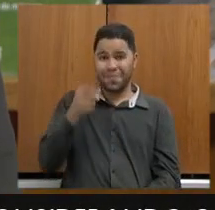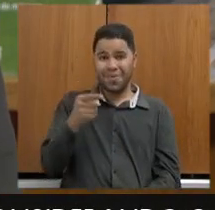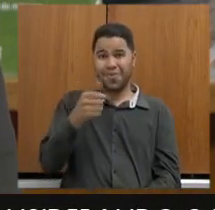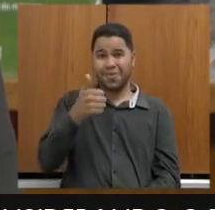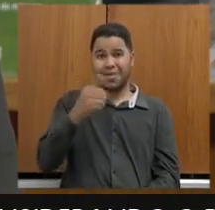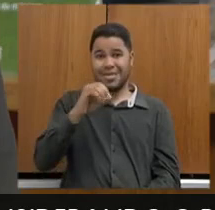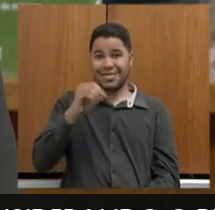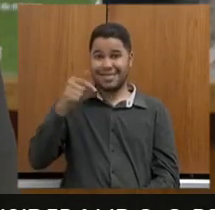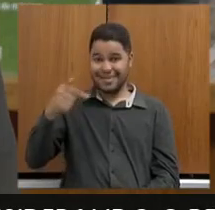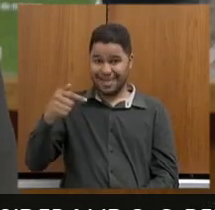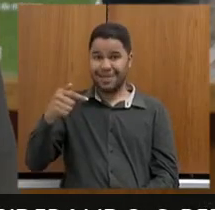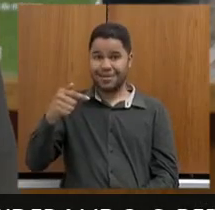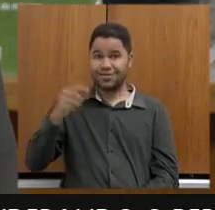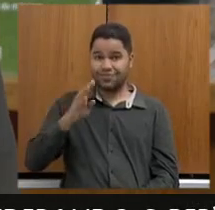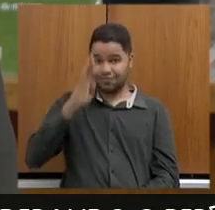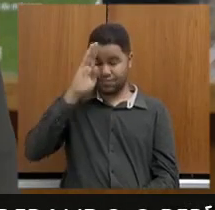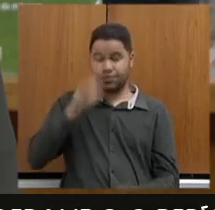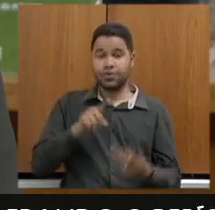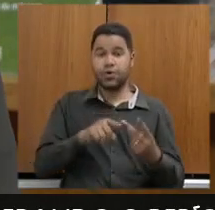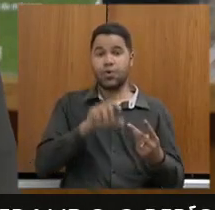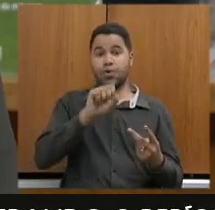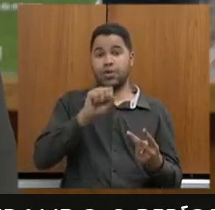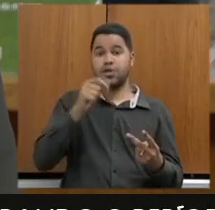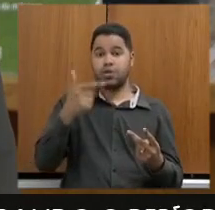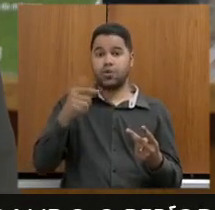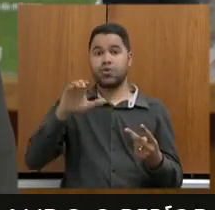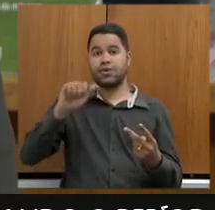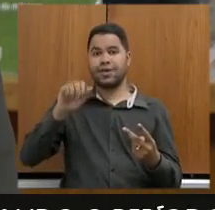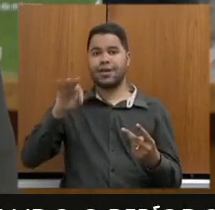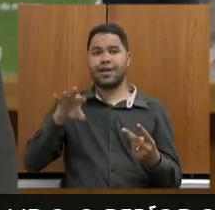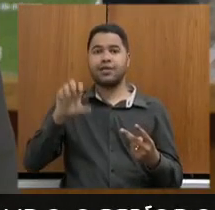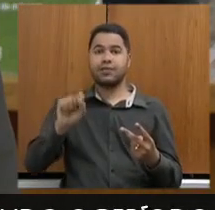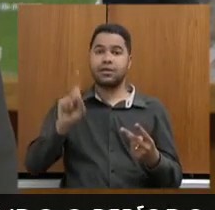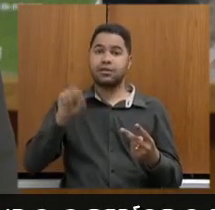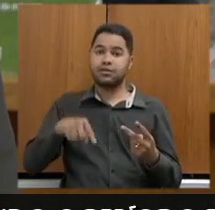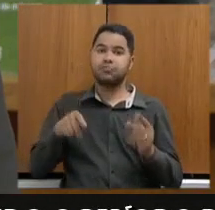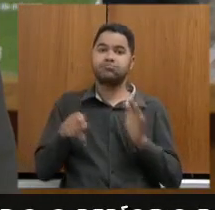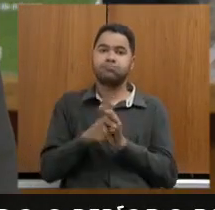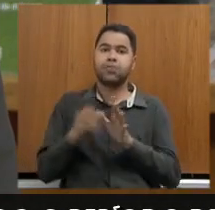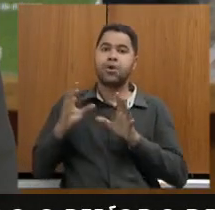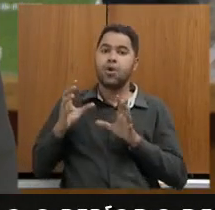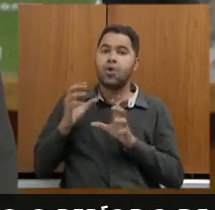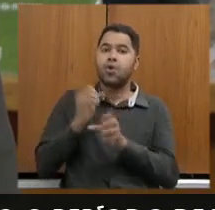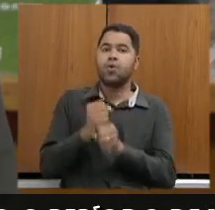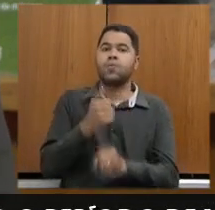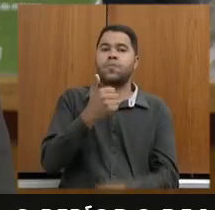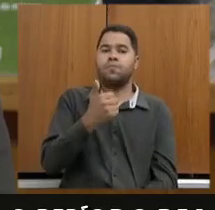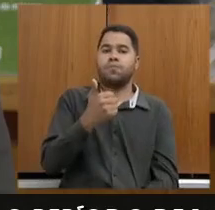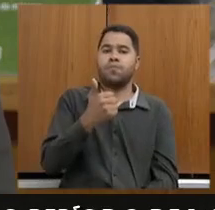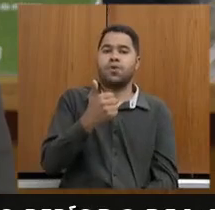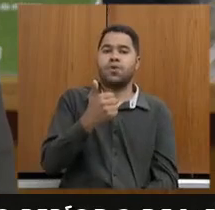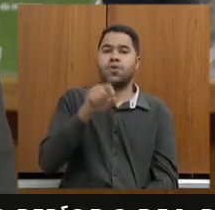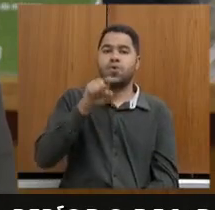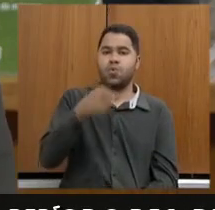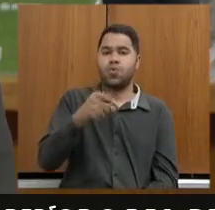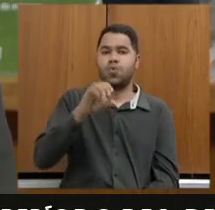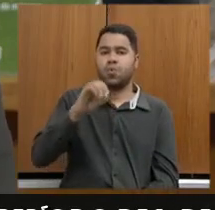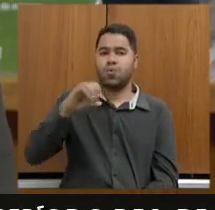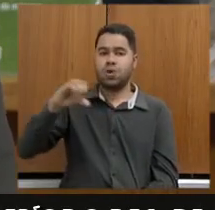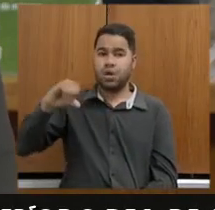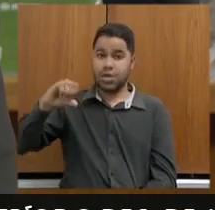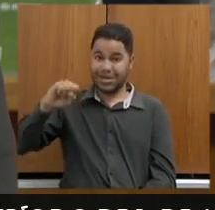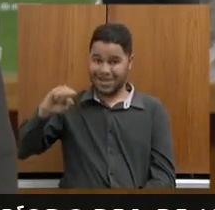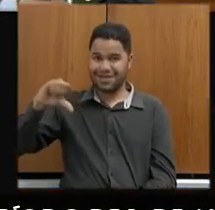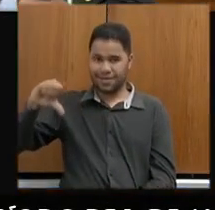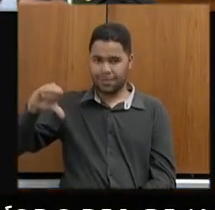soldados e 82 Cadetes perfazendo aí 1089 militares para recomposição do